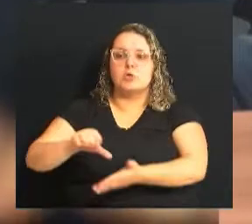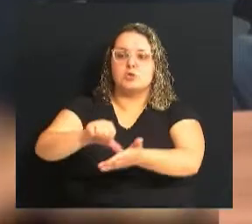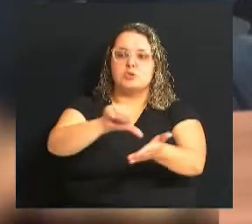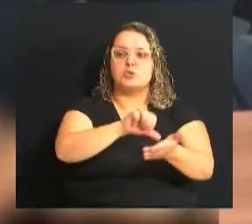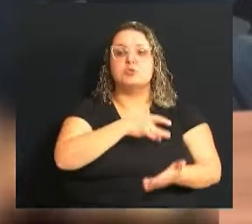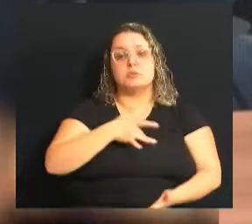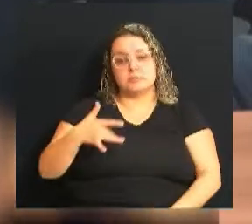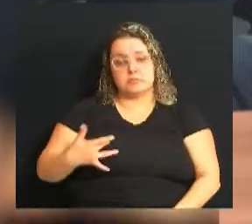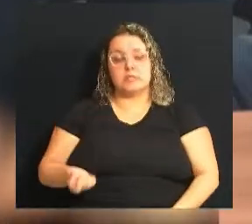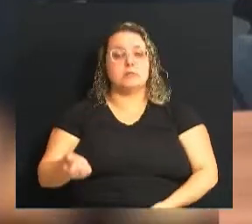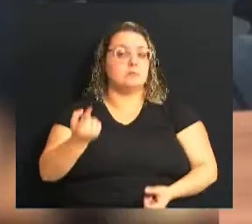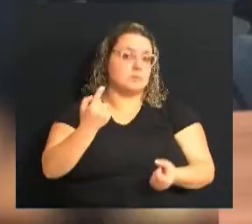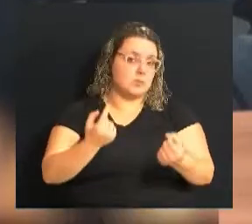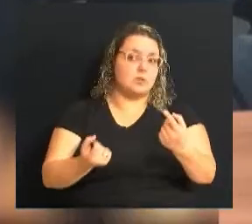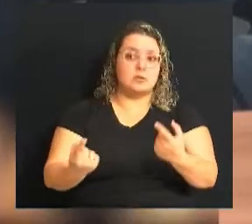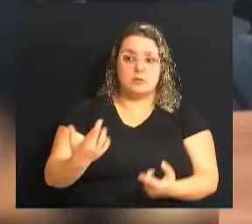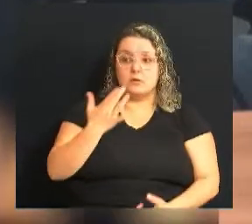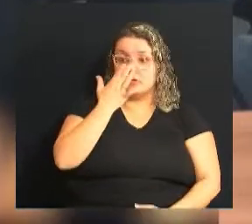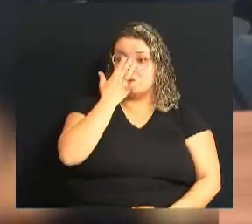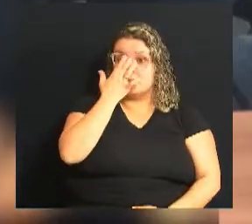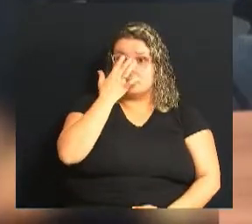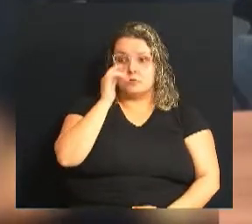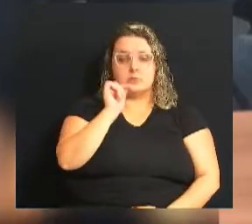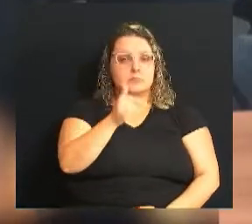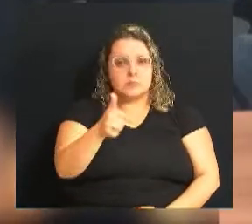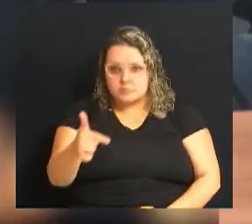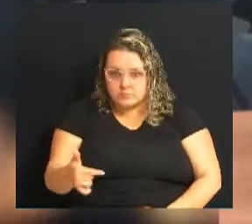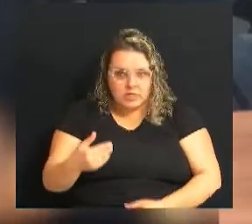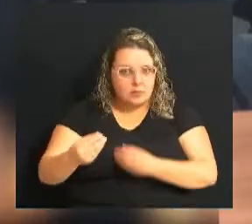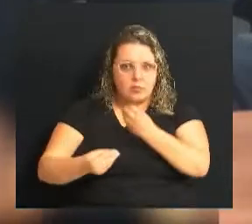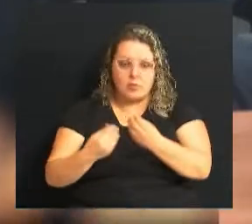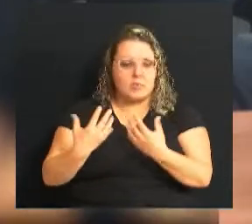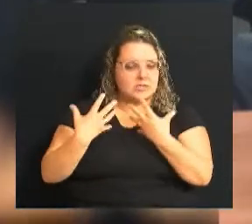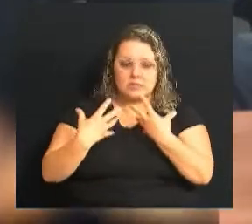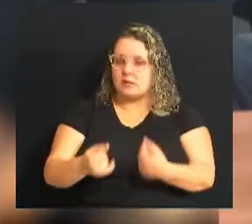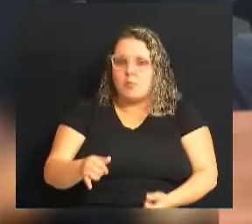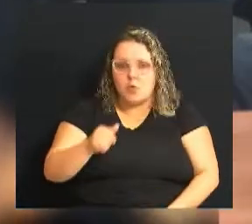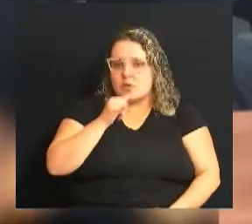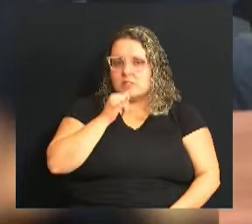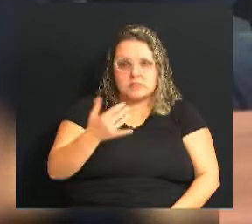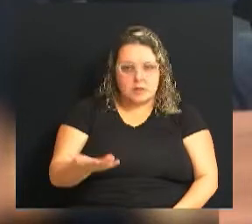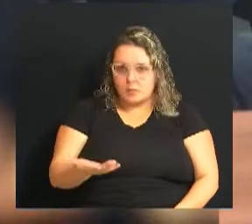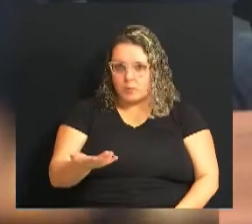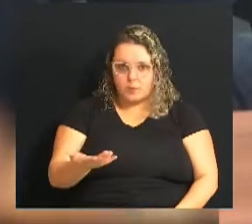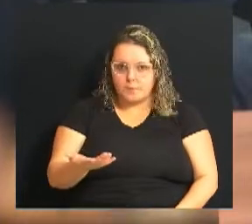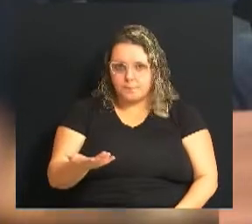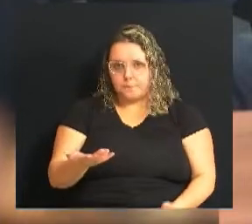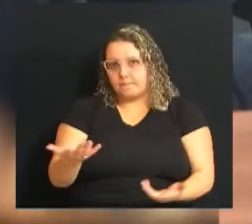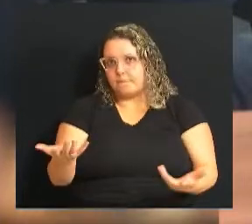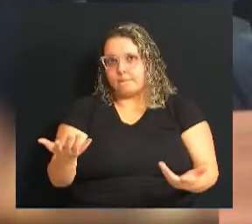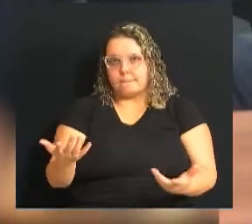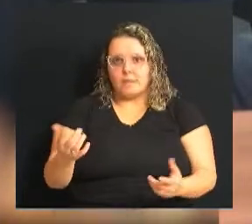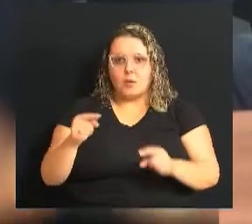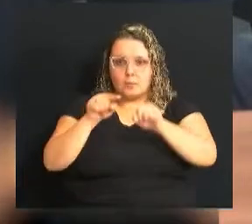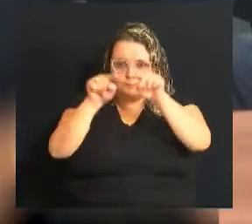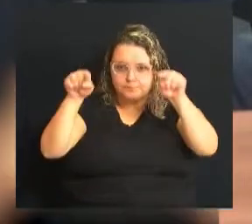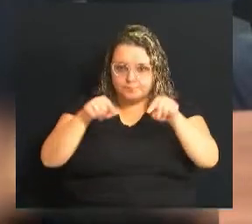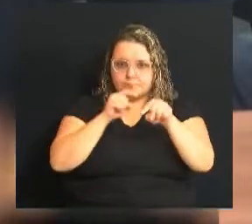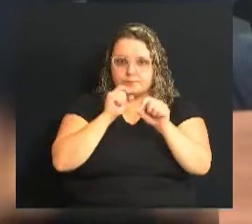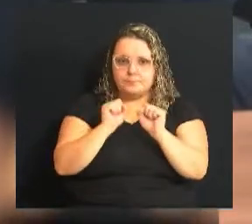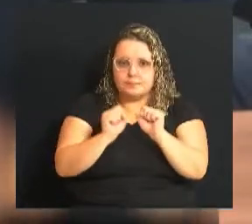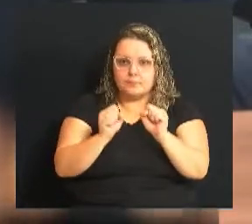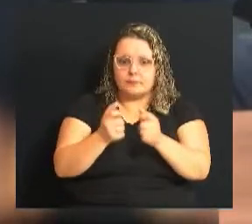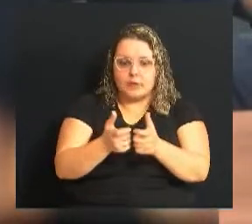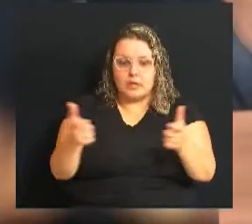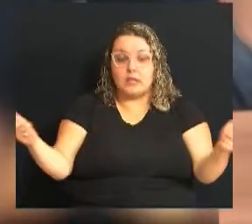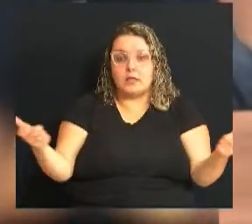que não comportam, por exemplo, ar-condicionados de grande porte, enfim.